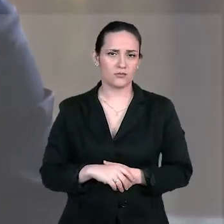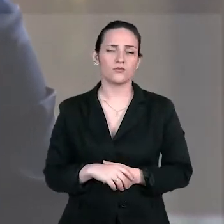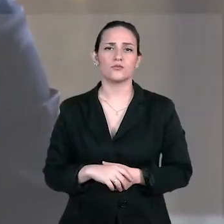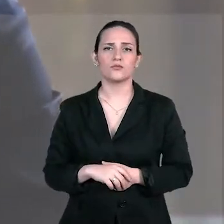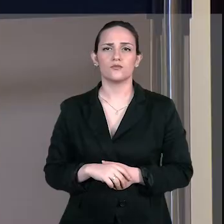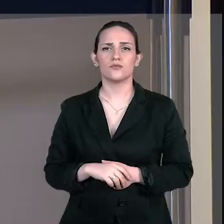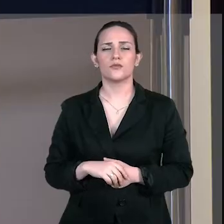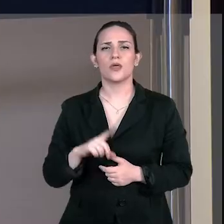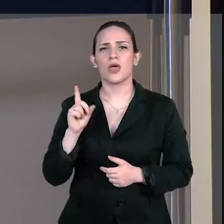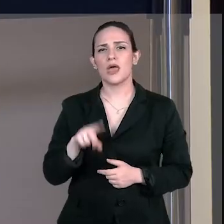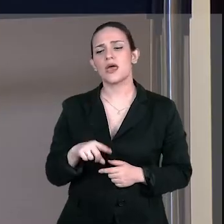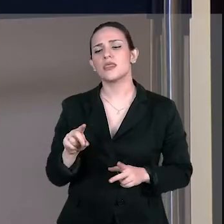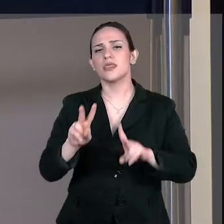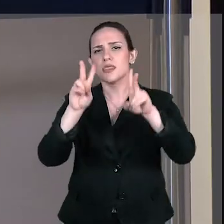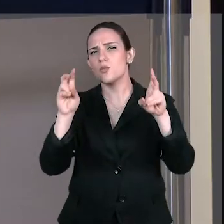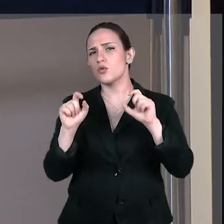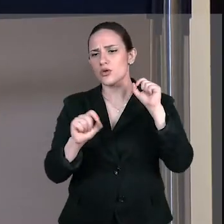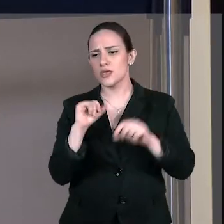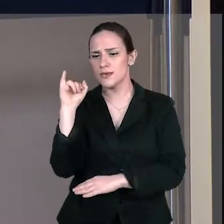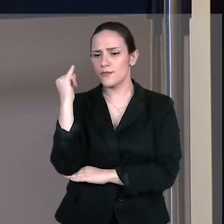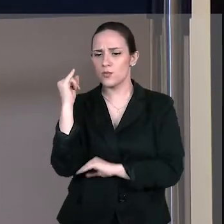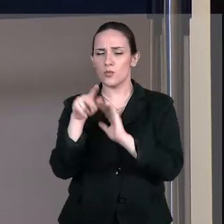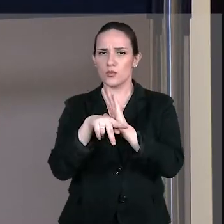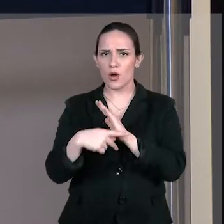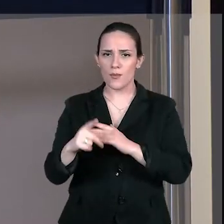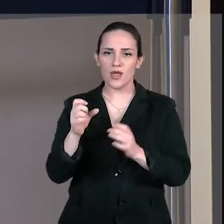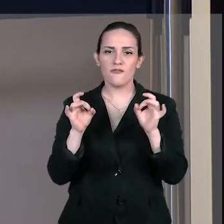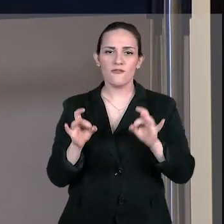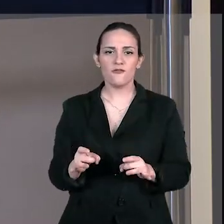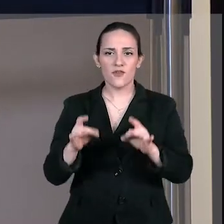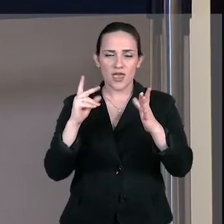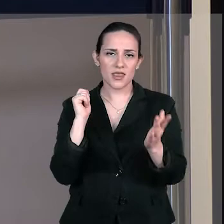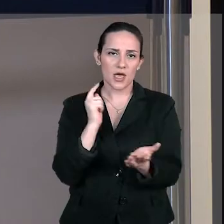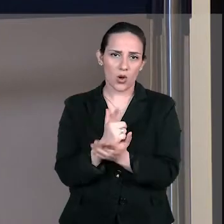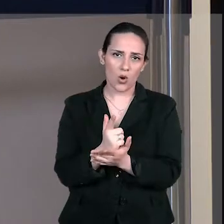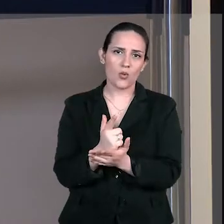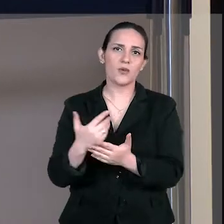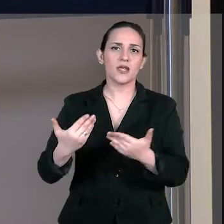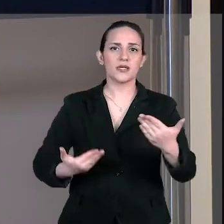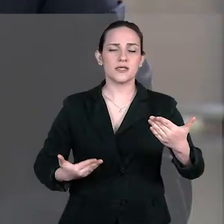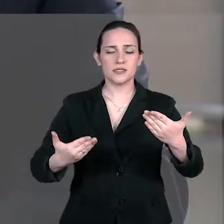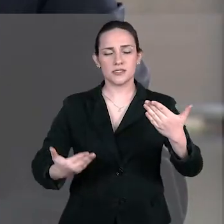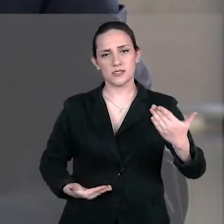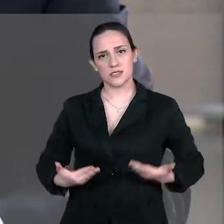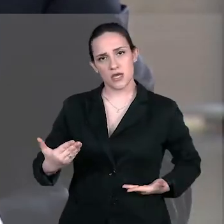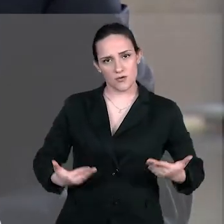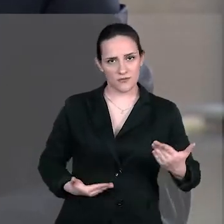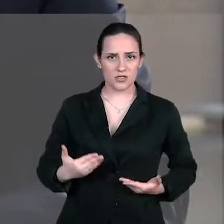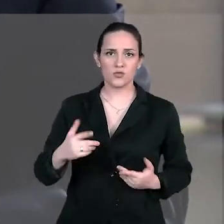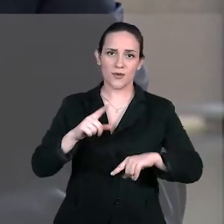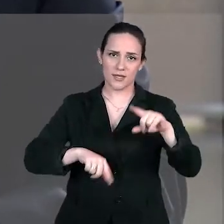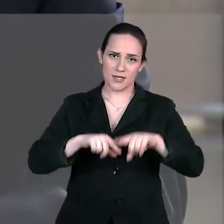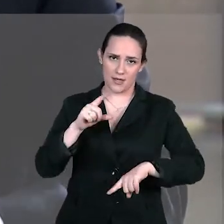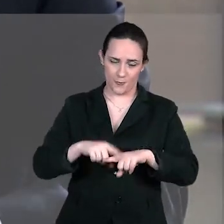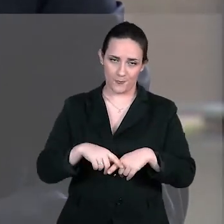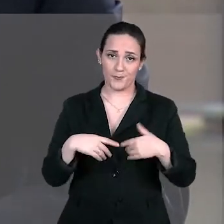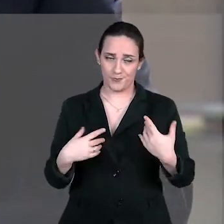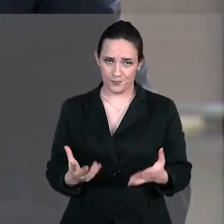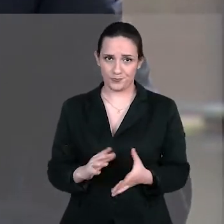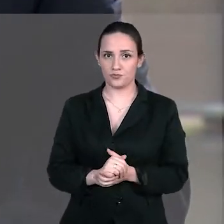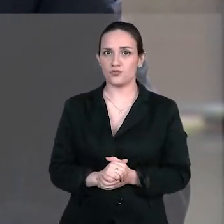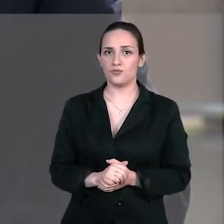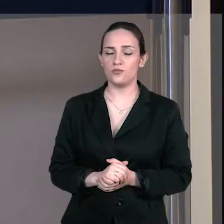estão ligadas intrinsecamente aos tributos incidentes sobre as relações de consumo. Perfeito. Que são os tributos que incidem sobre bens e